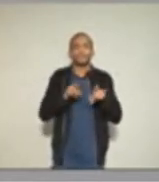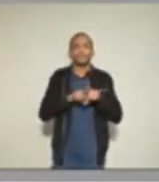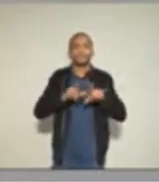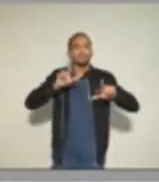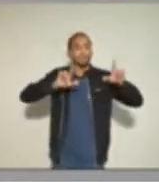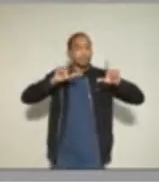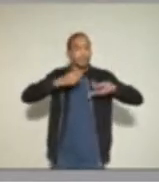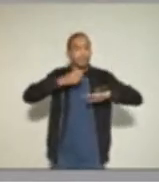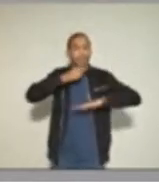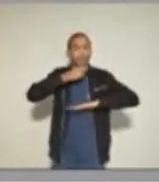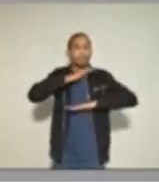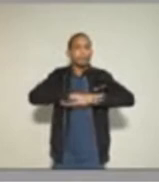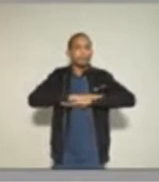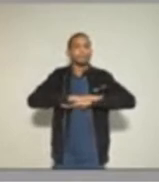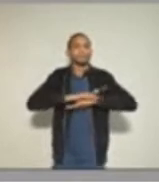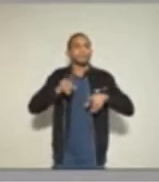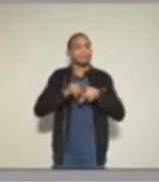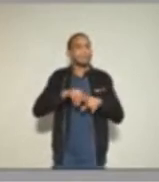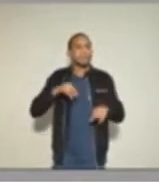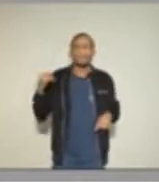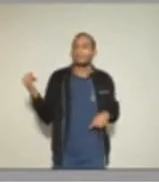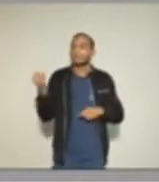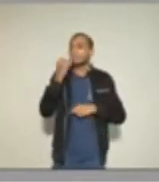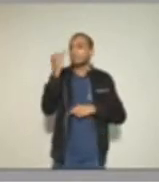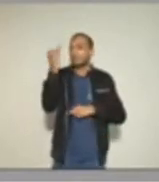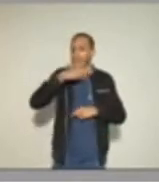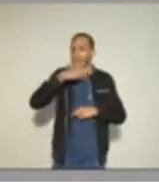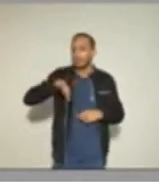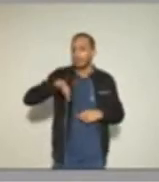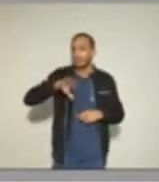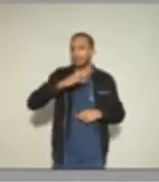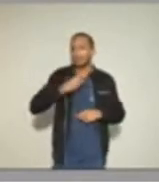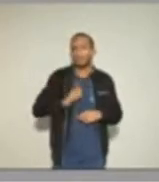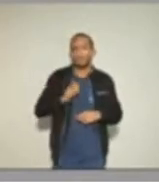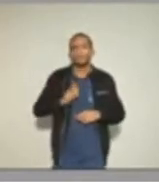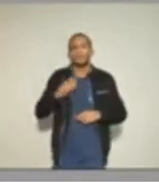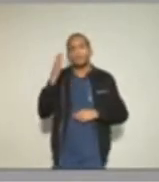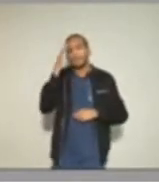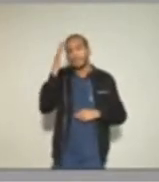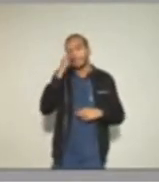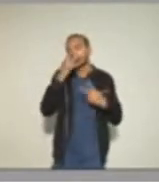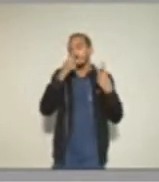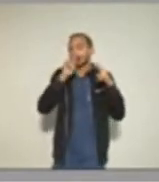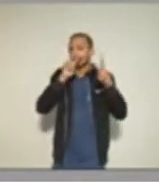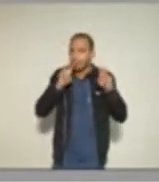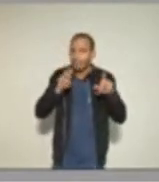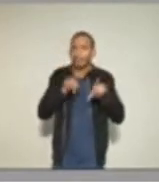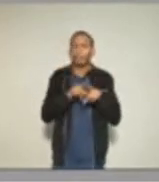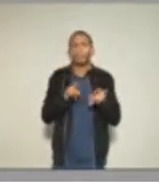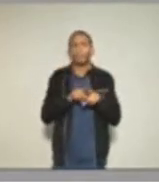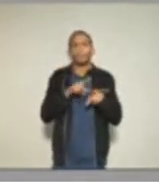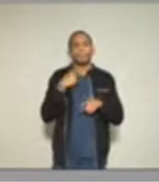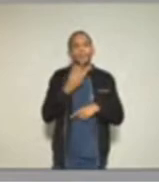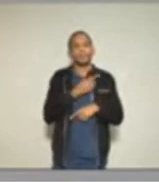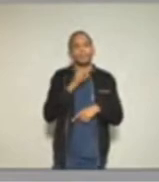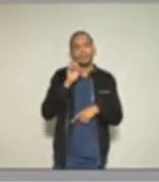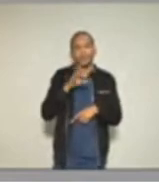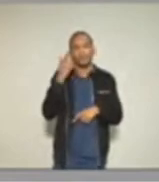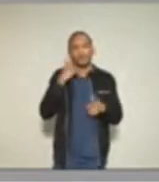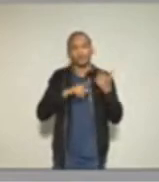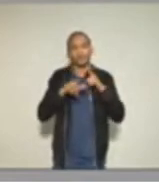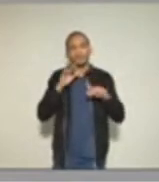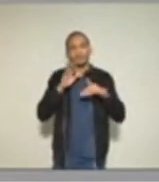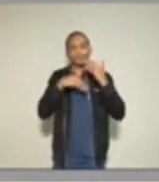imprensa, que é de suma importância da compreensão desse tema, e a gente só vai conseguir